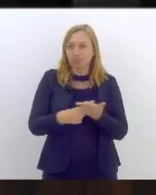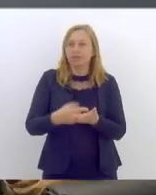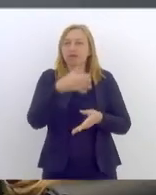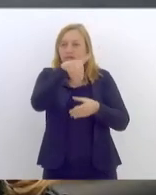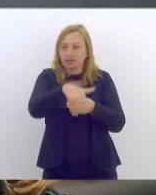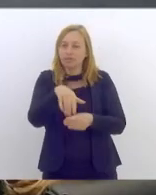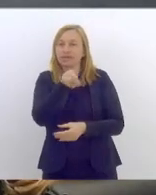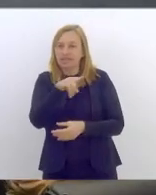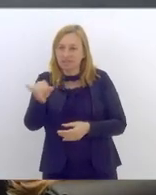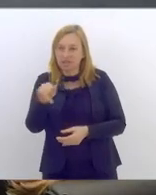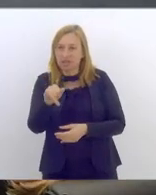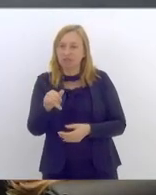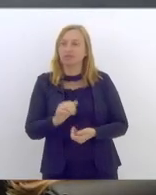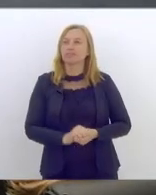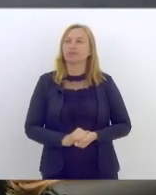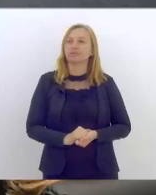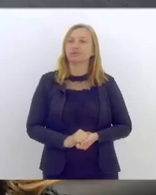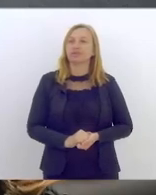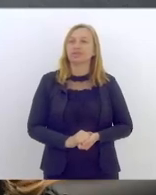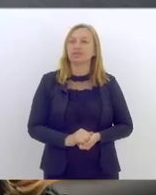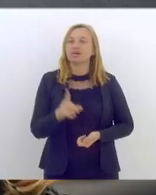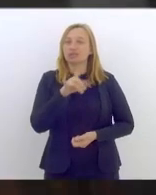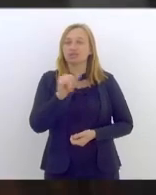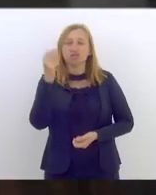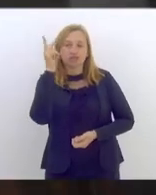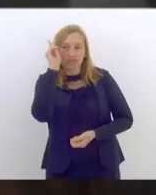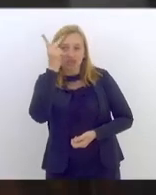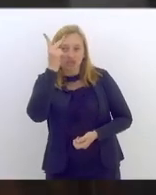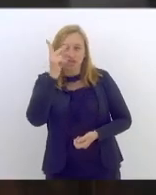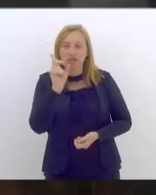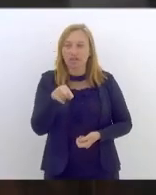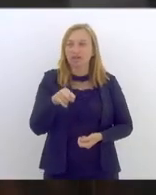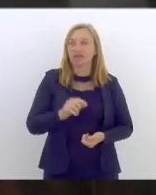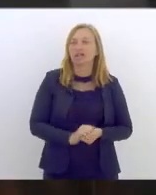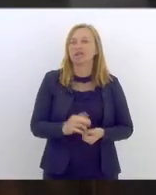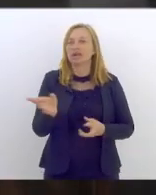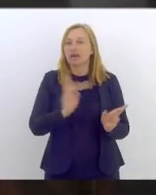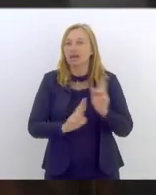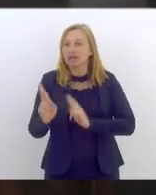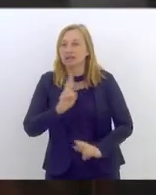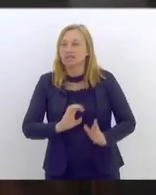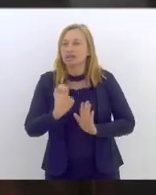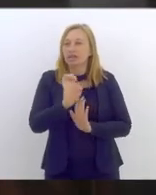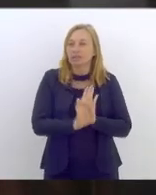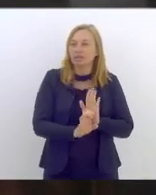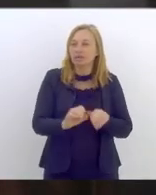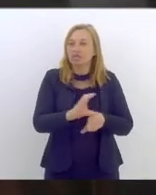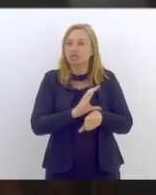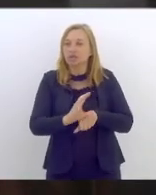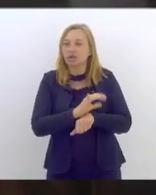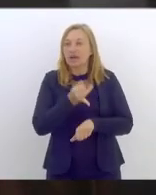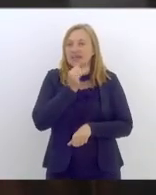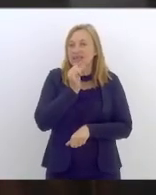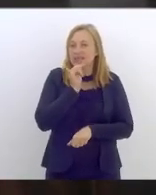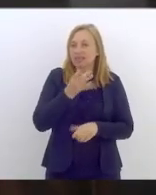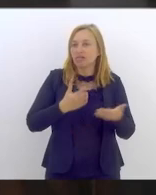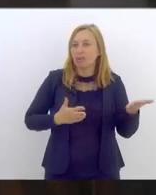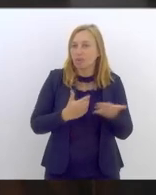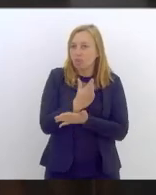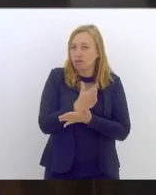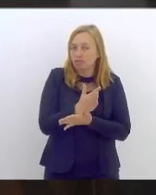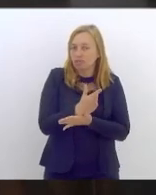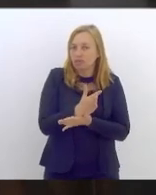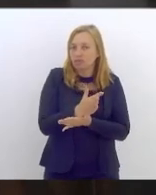voltamos naquele dia mas foi um dia que ficou para a história Porque em relação a emenda constitucional por exemplo a gente estava aprovando